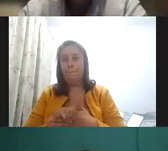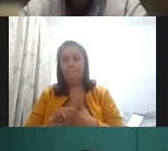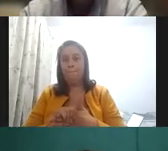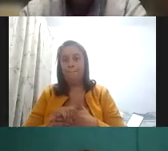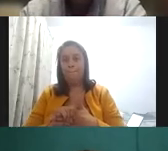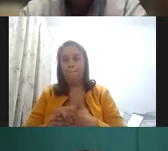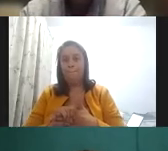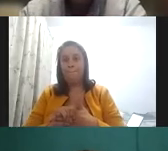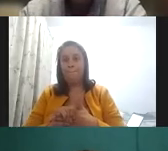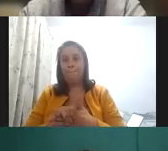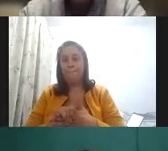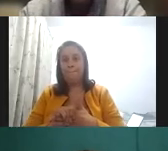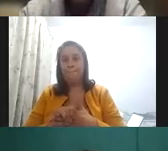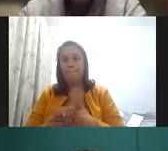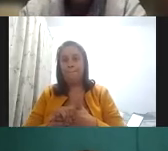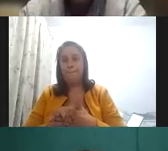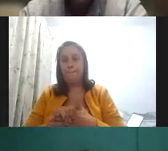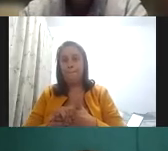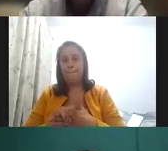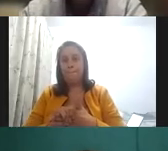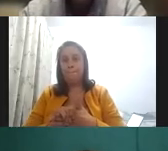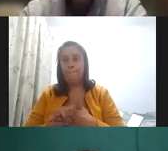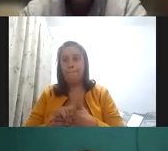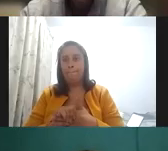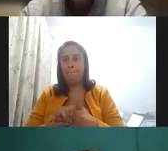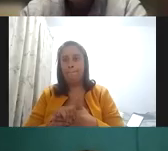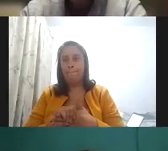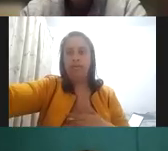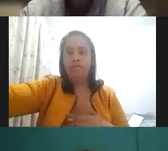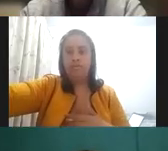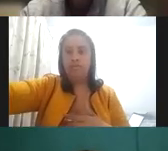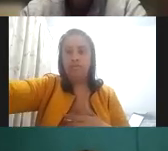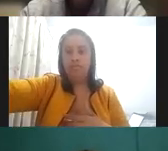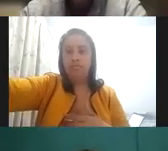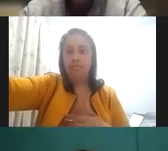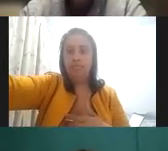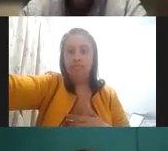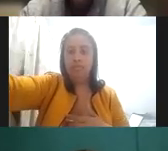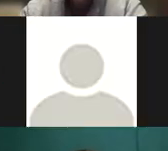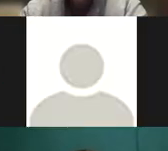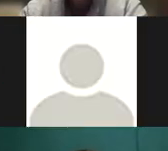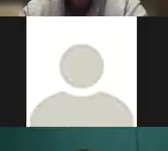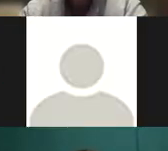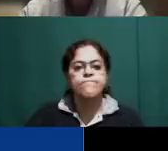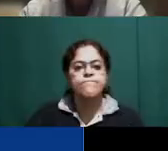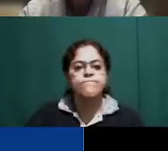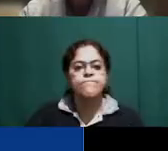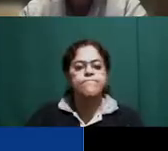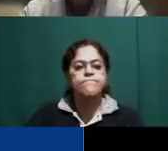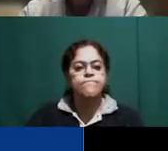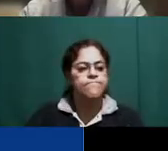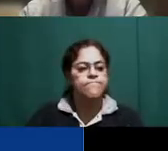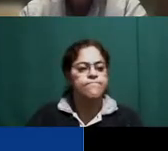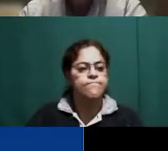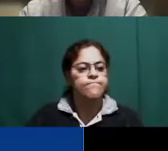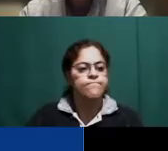Aqui, então, quando a gente vai ver a coluna cervical, ela tem vários músculos. Então, é realmente uma